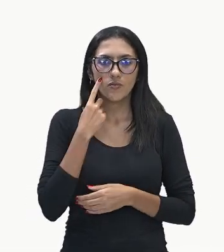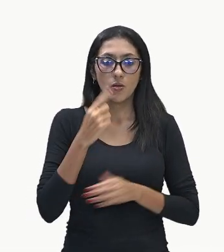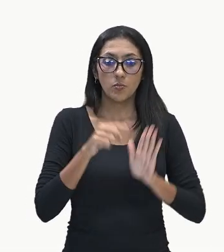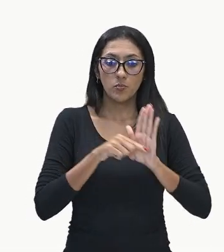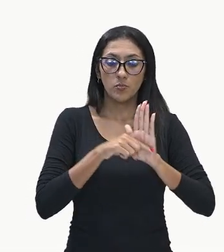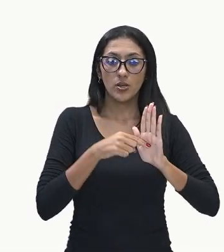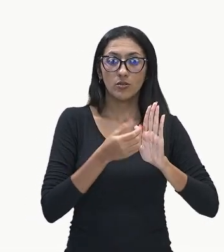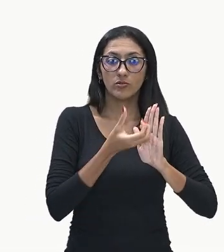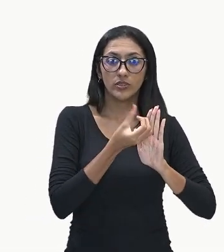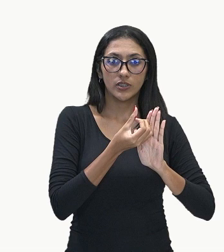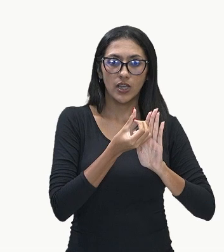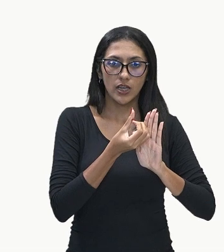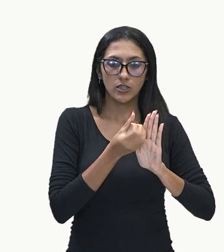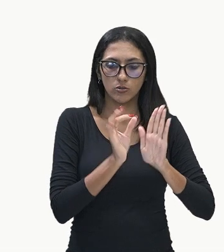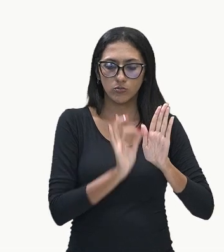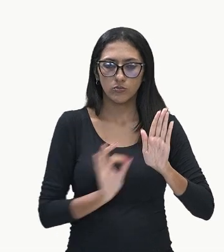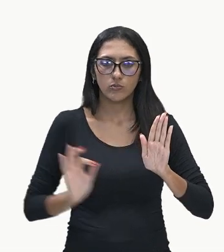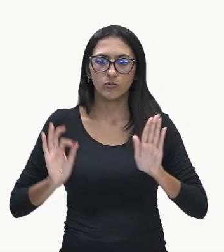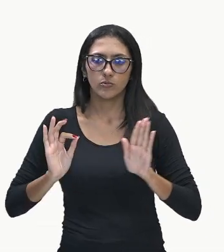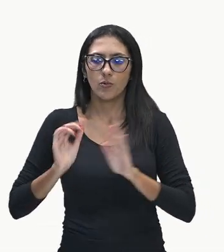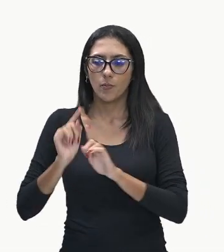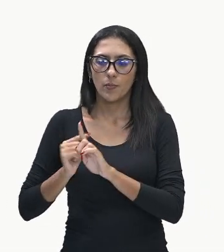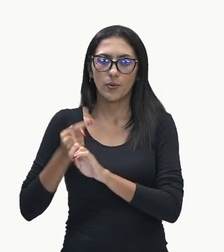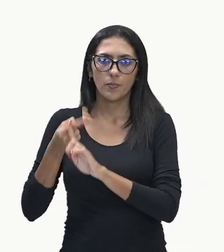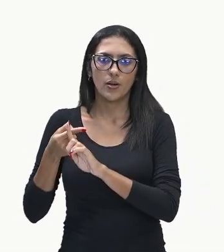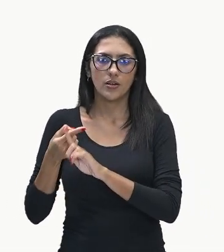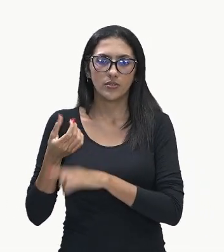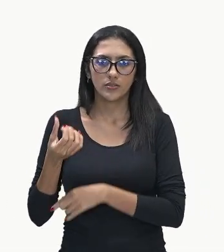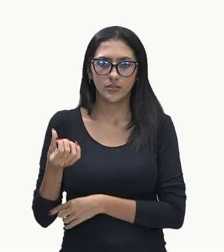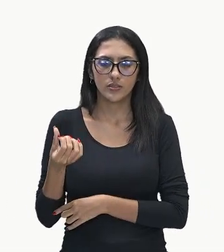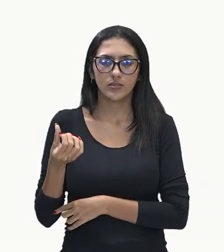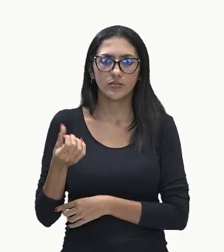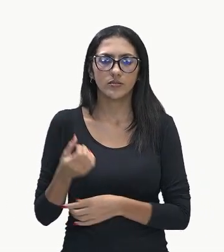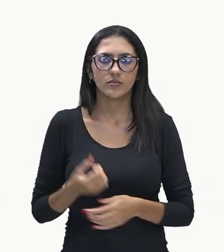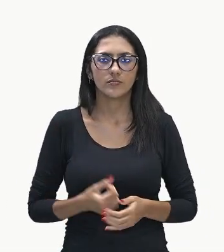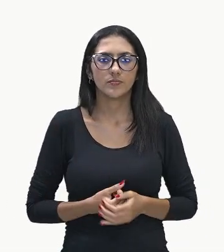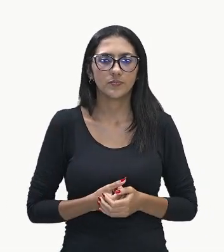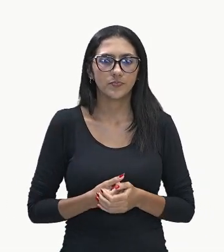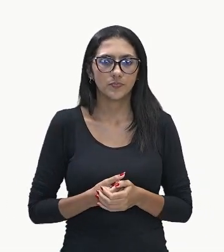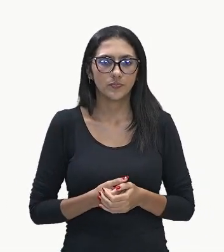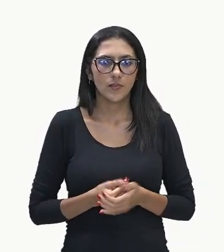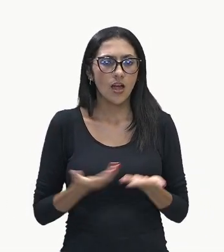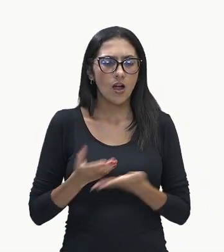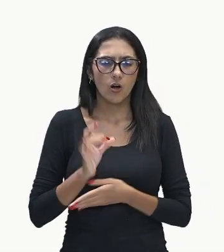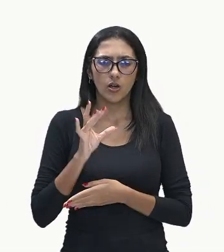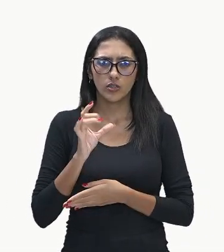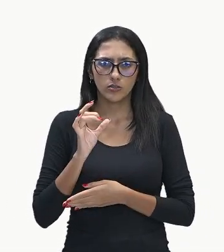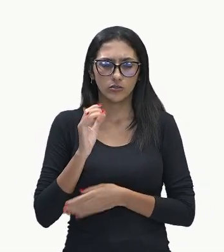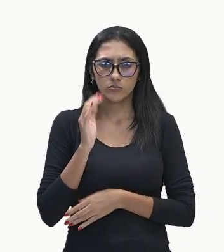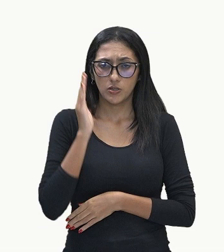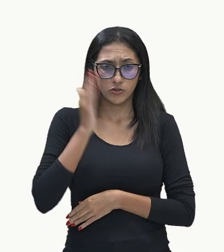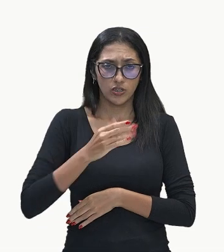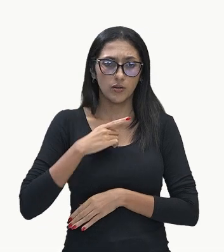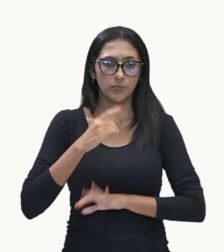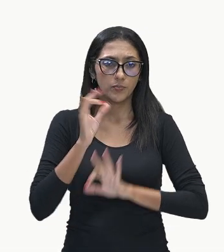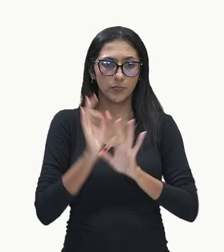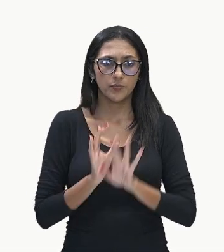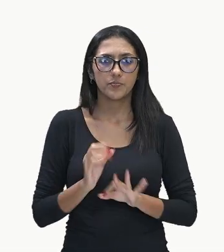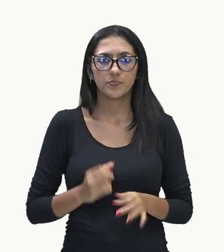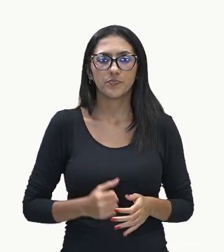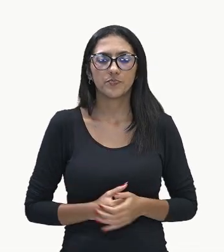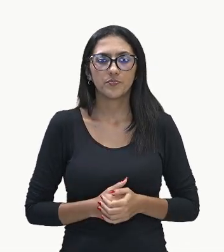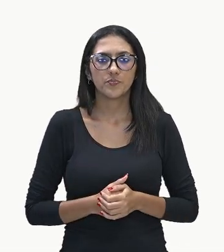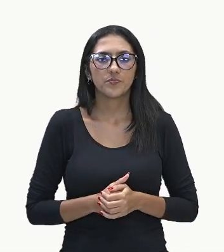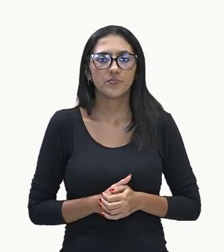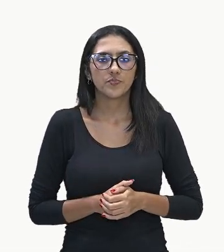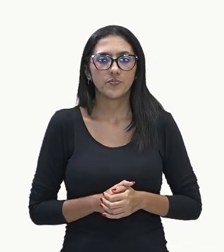membro, vai vir mais 6. Então, agora nós vamos finalizar. Então, 3x menos